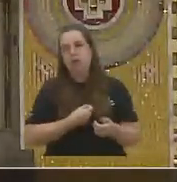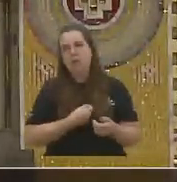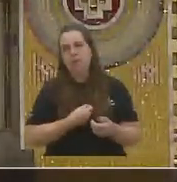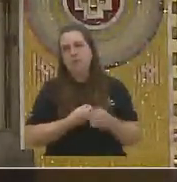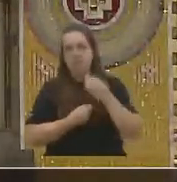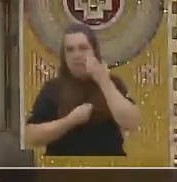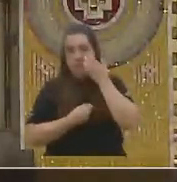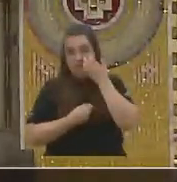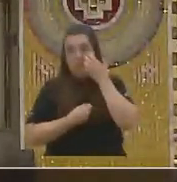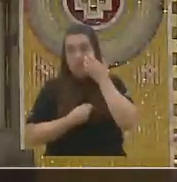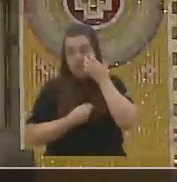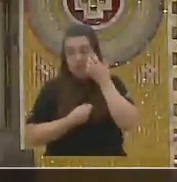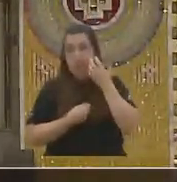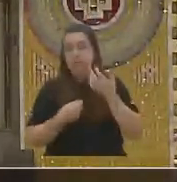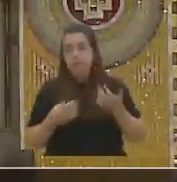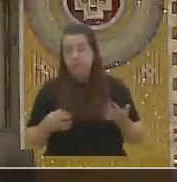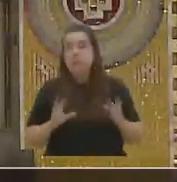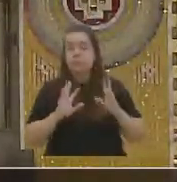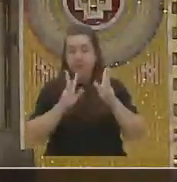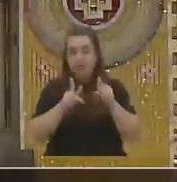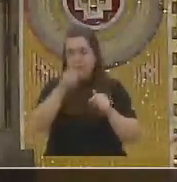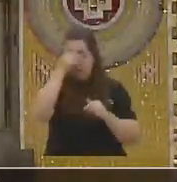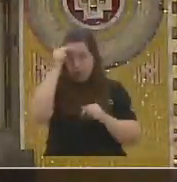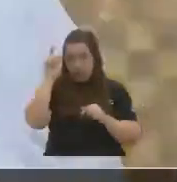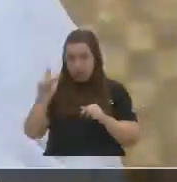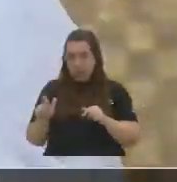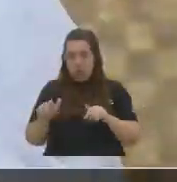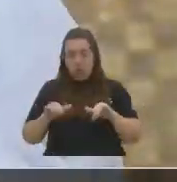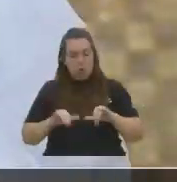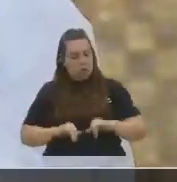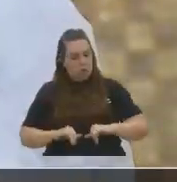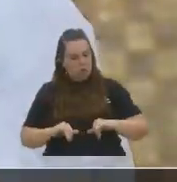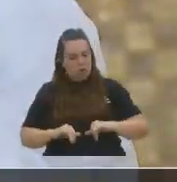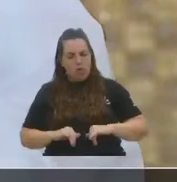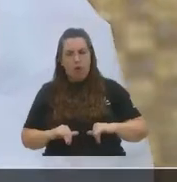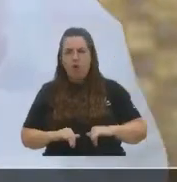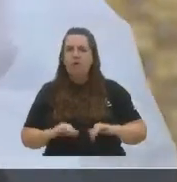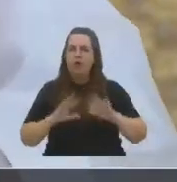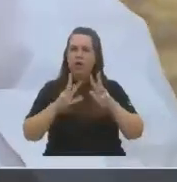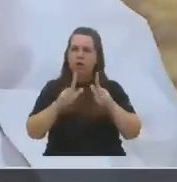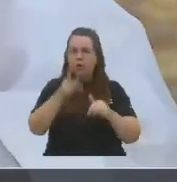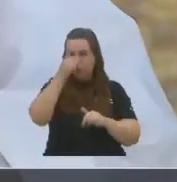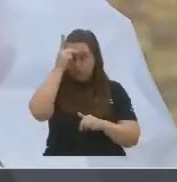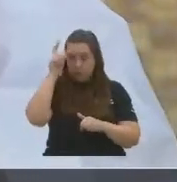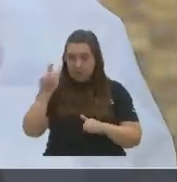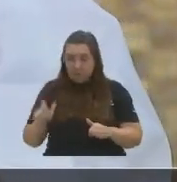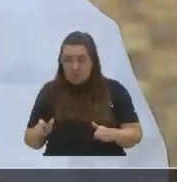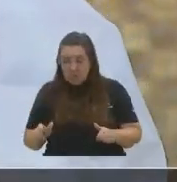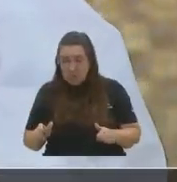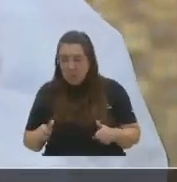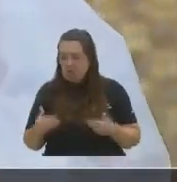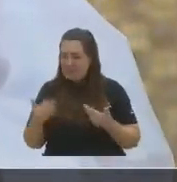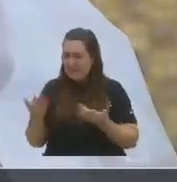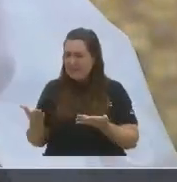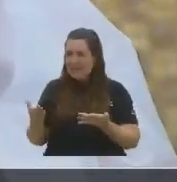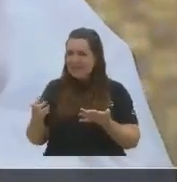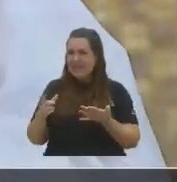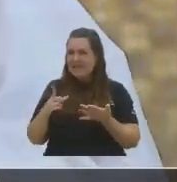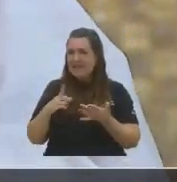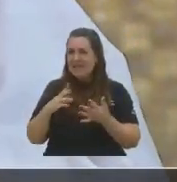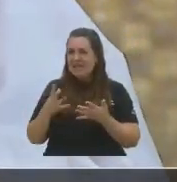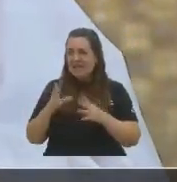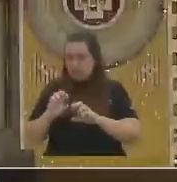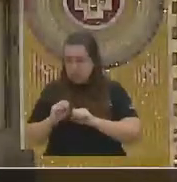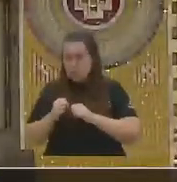Cristo. Todas as pessoas que sofrem, todas as pessoas que demandam um esforço, eu vejo